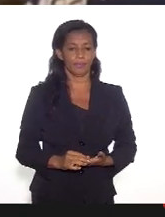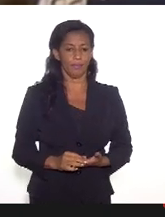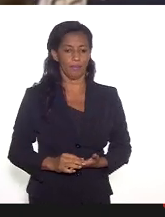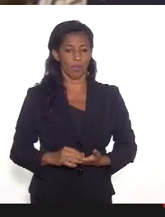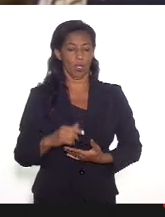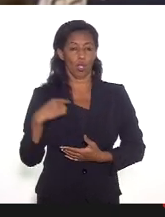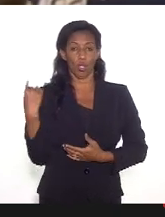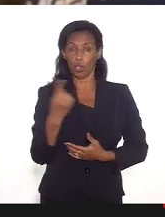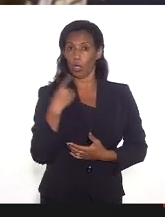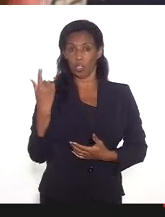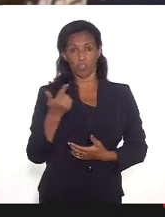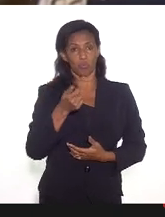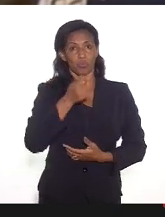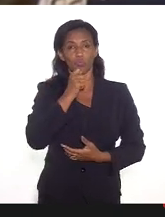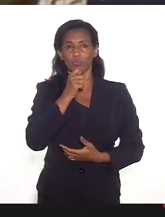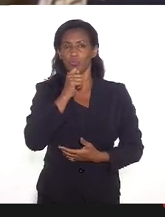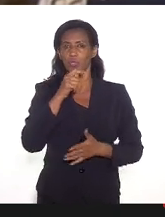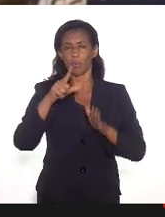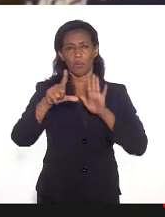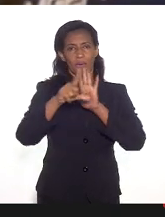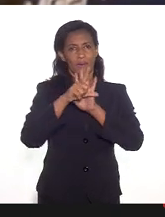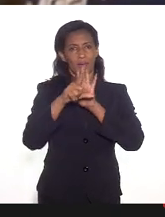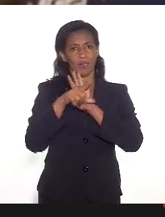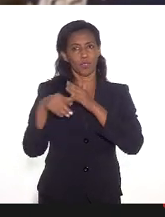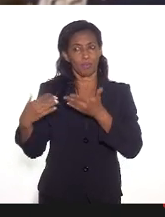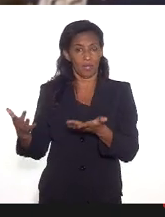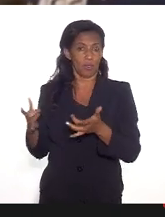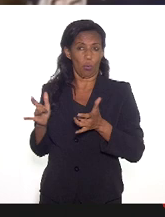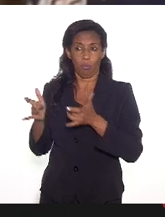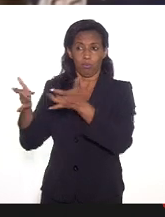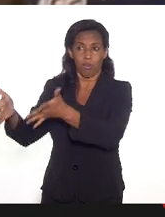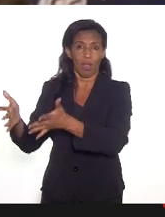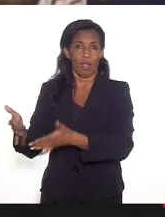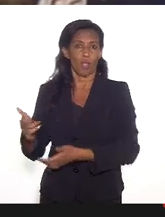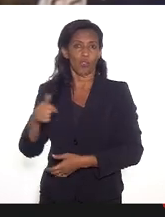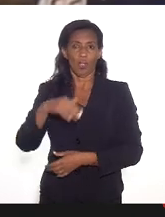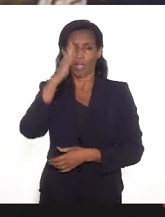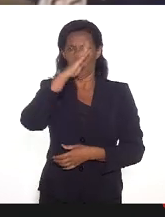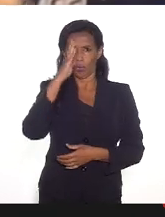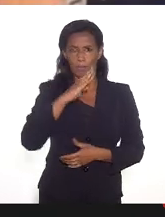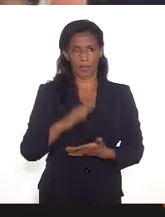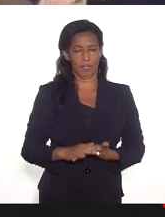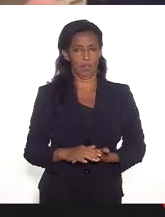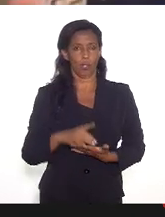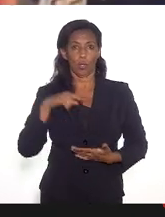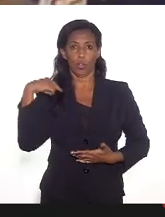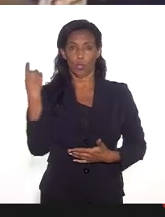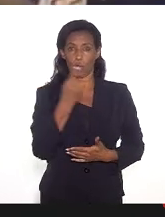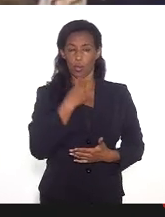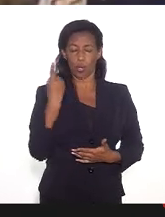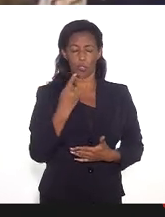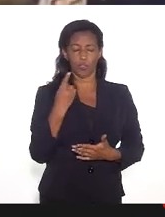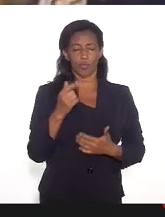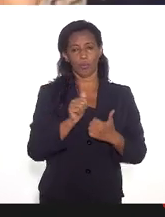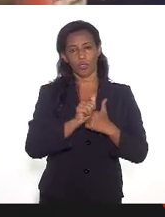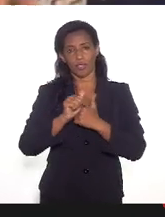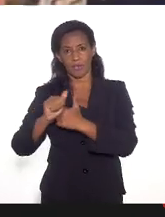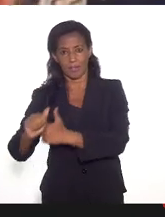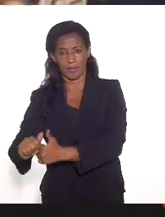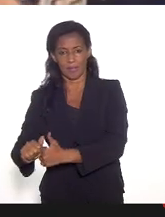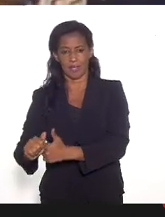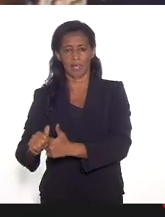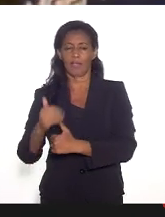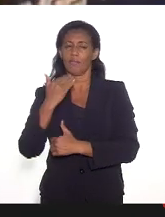não temos legislação para isso. Então, esse desmanche não pode ser feito no Brasil. Nós tivemos que, seguindo as regras internacionais, fazer uma